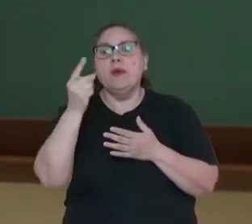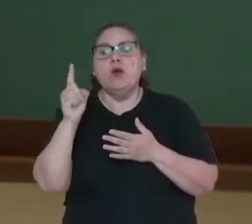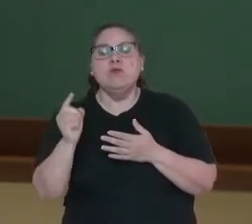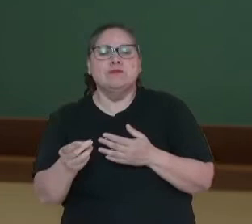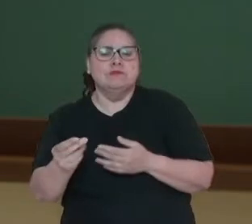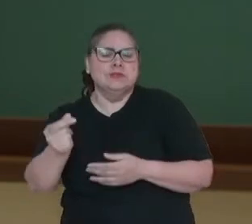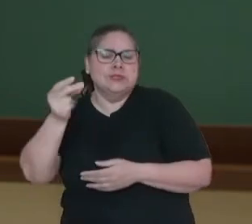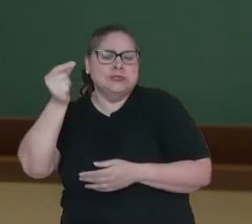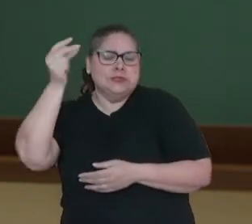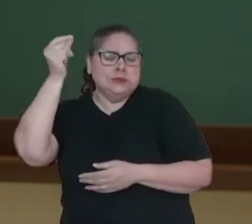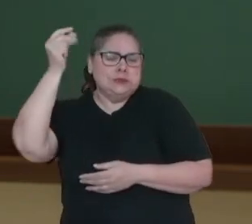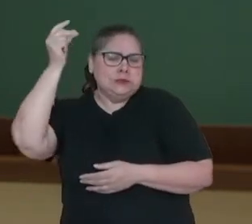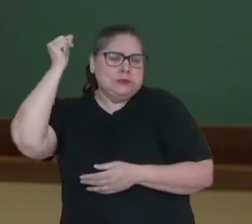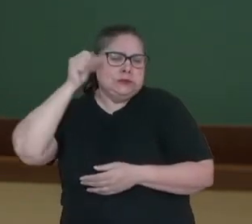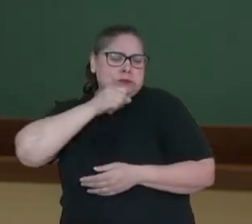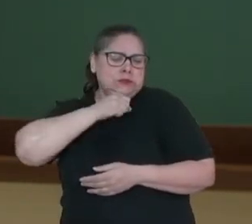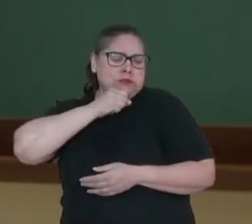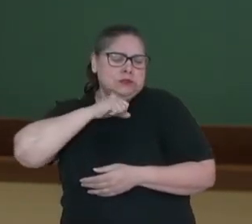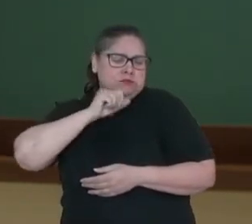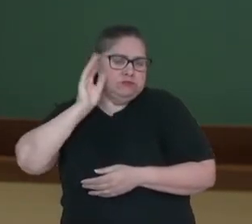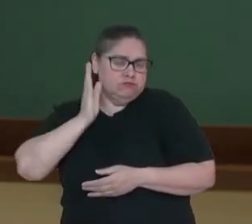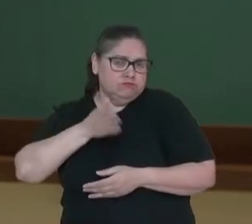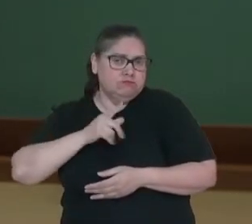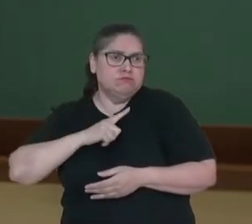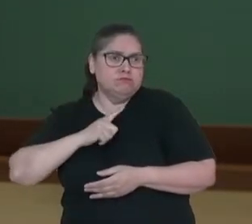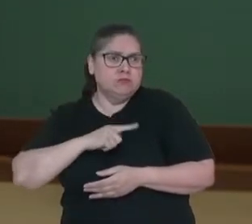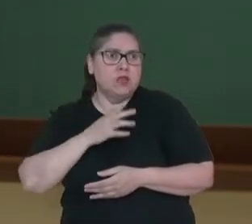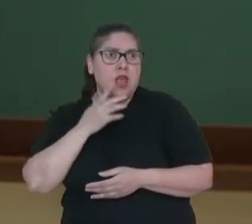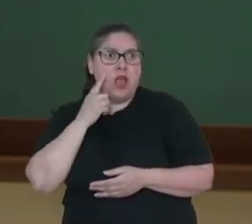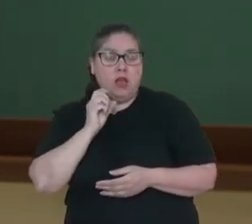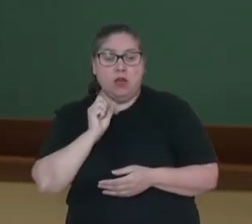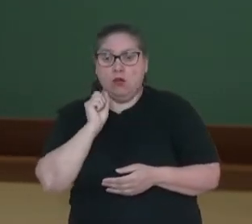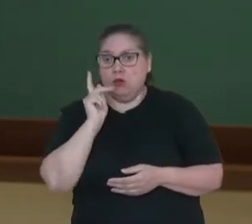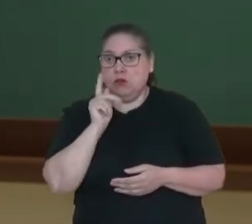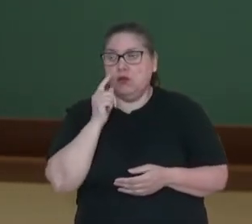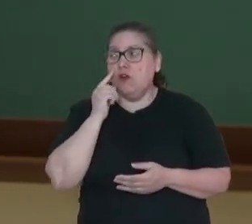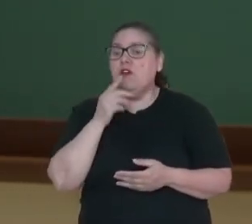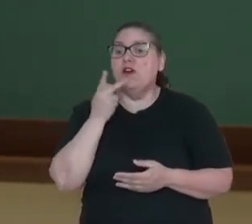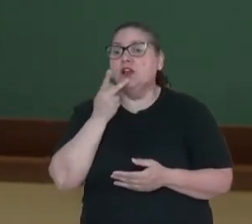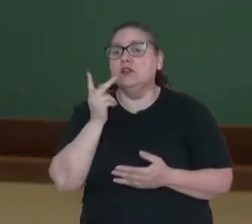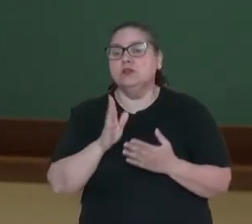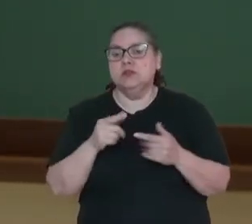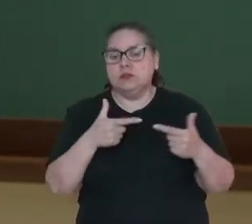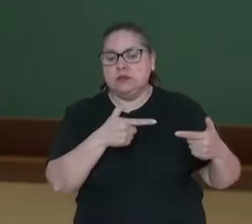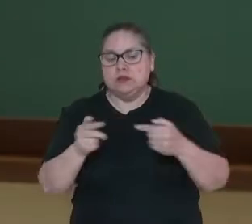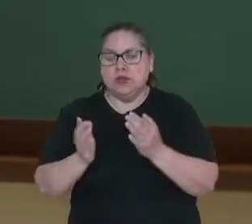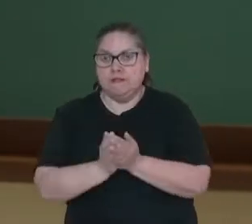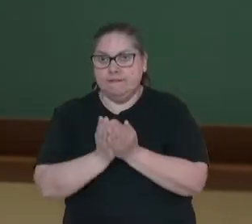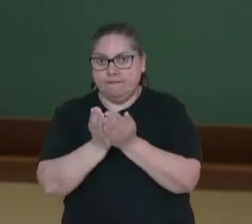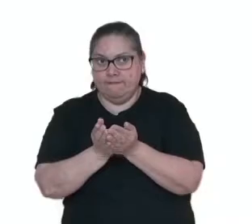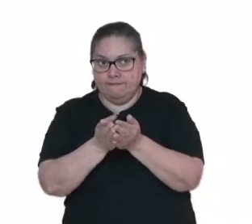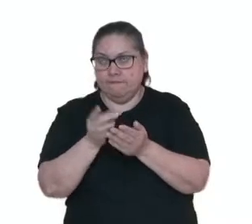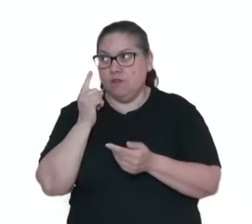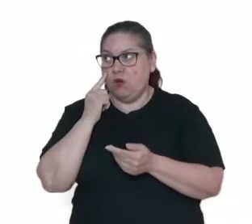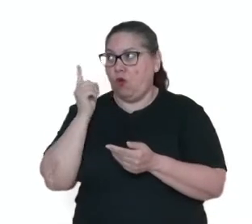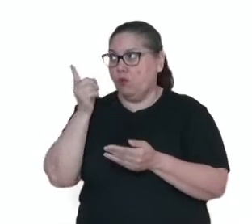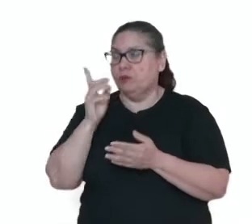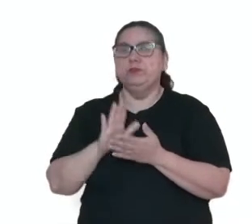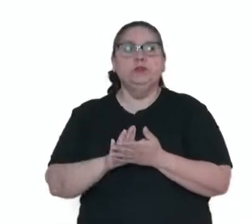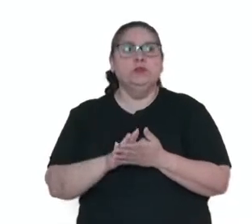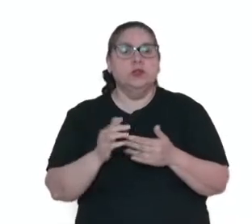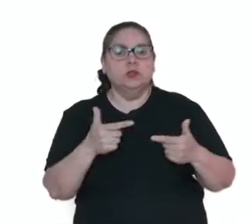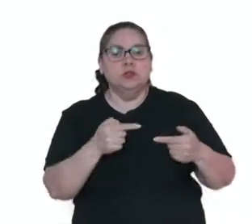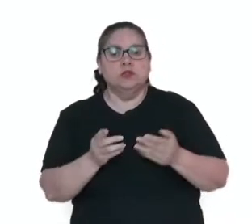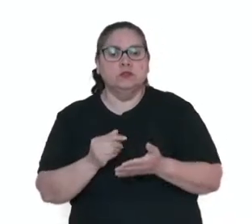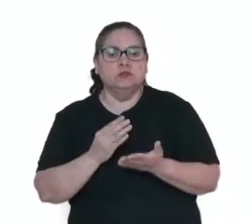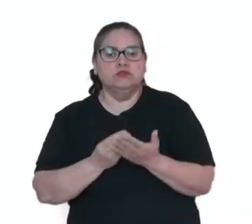mais antigos que existe, tá? Vamos falar então agora a Batalha Naval? A Batalha Naval, o